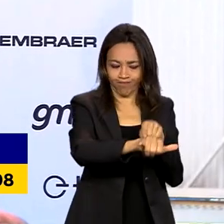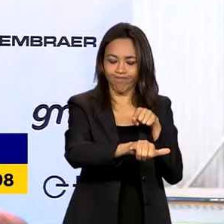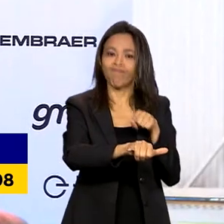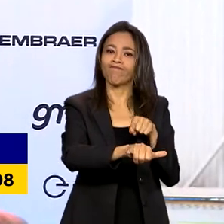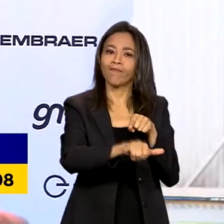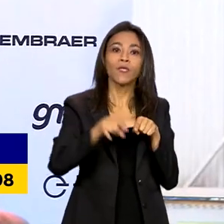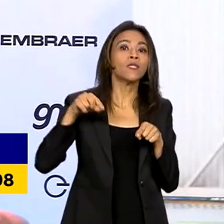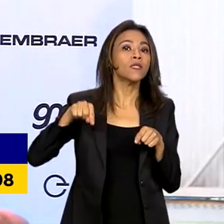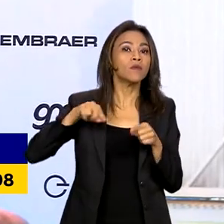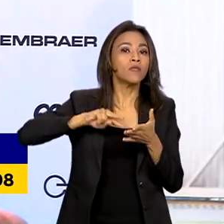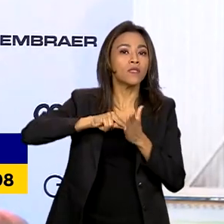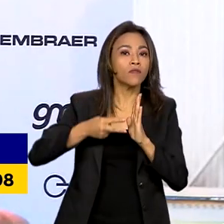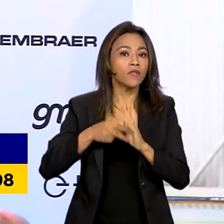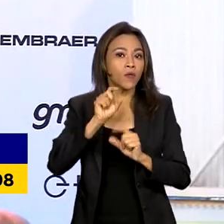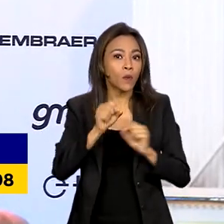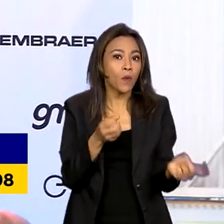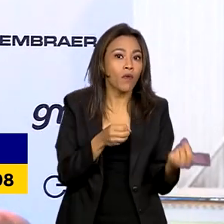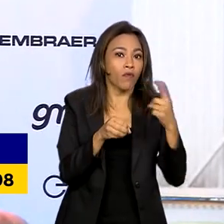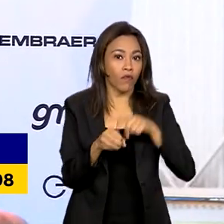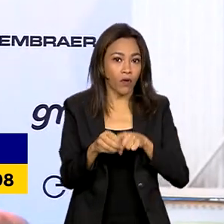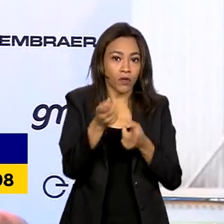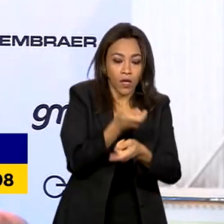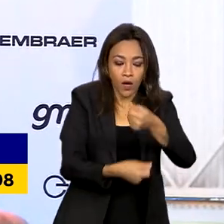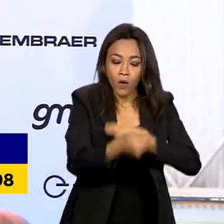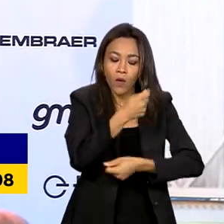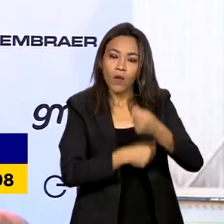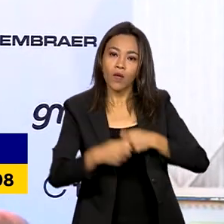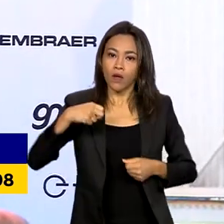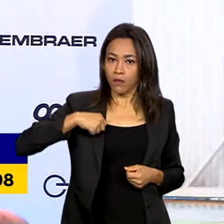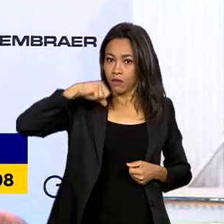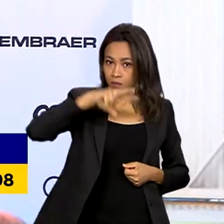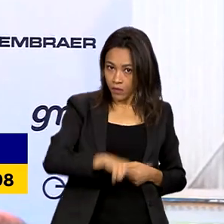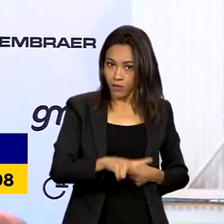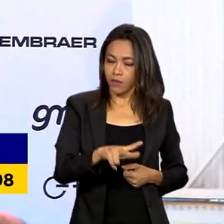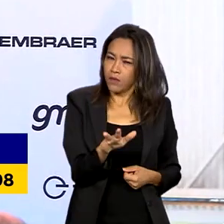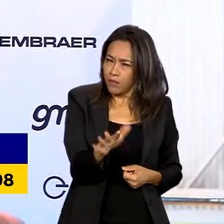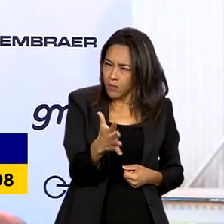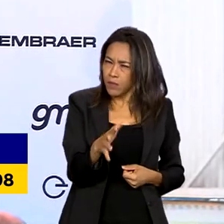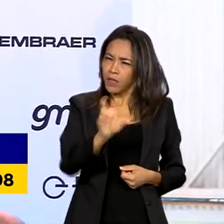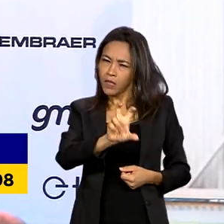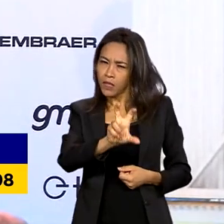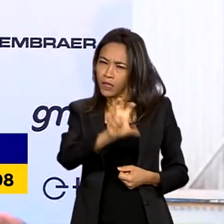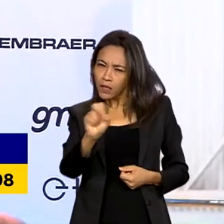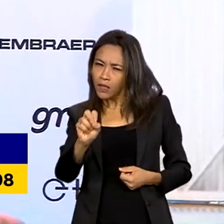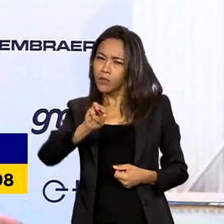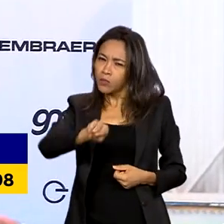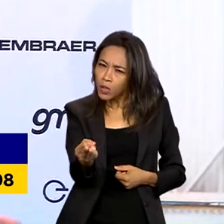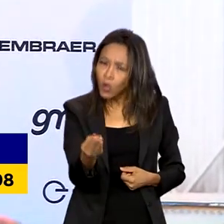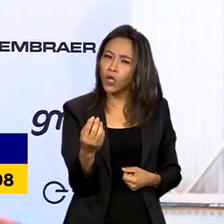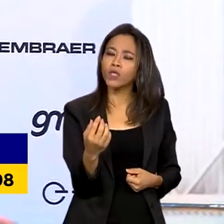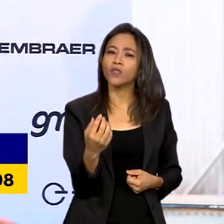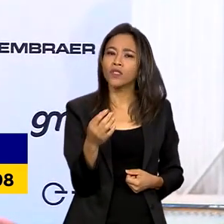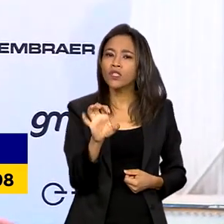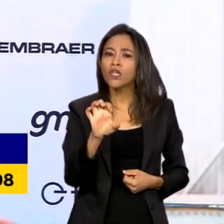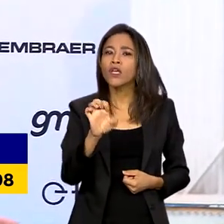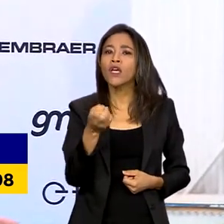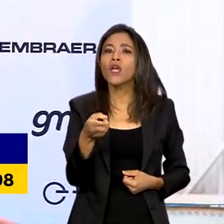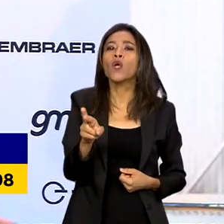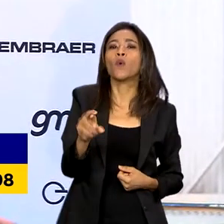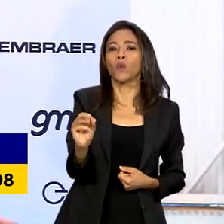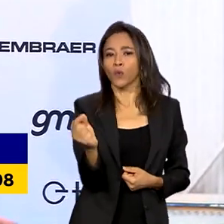retorno para a economia portuguesa de aproximadamente 500 milhões de euros nos próximos 25